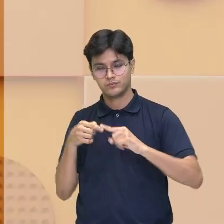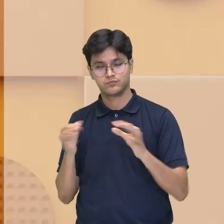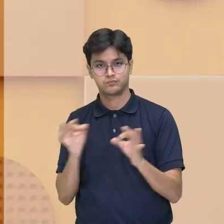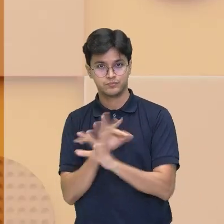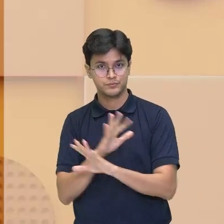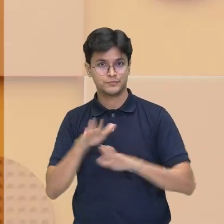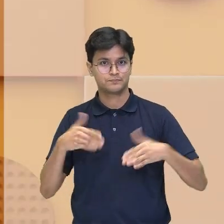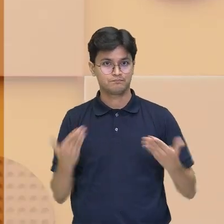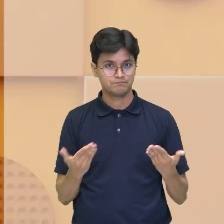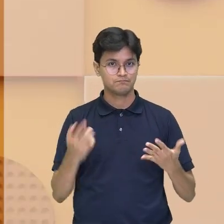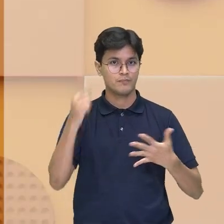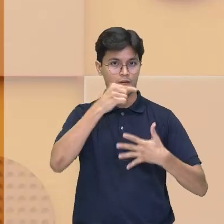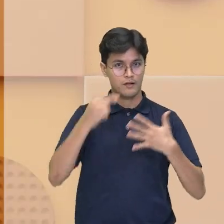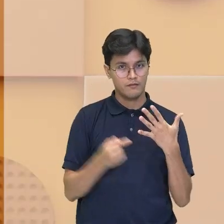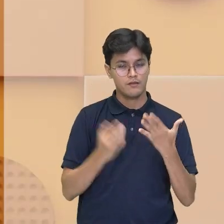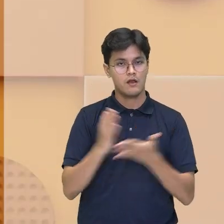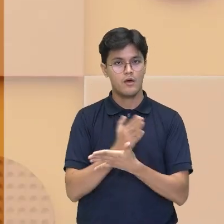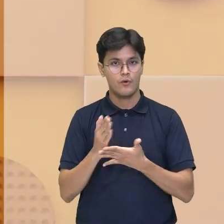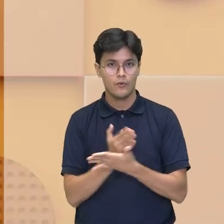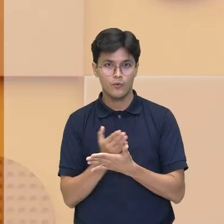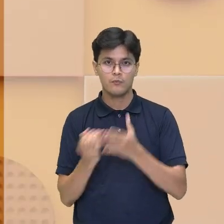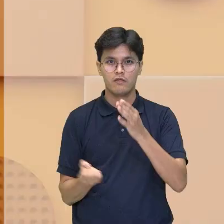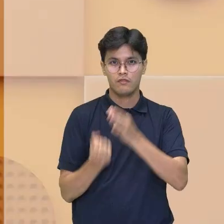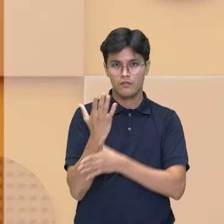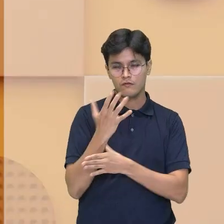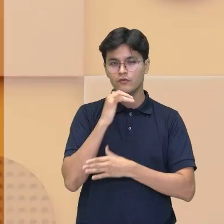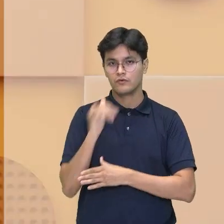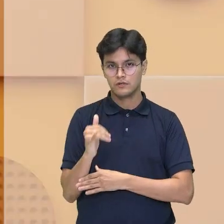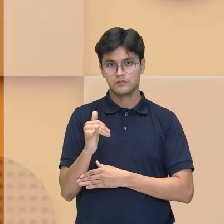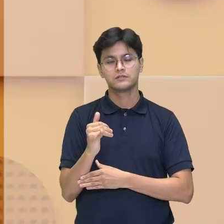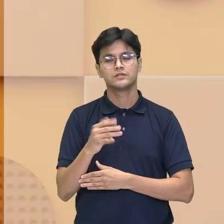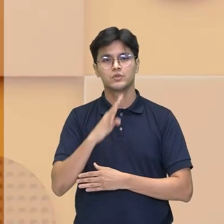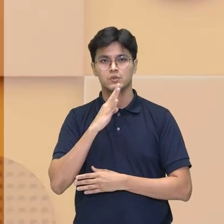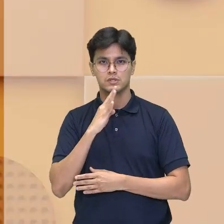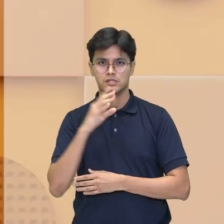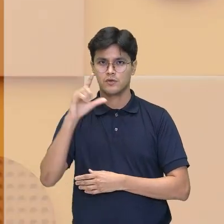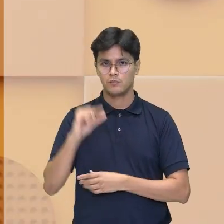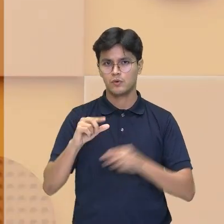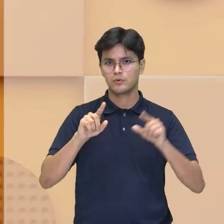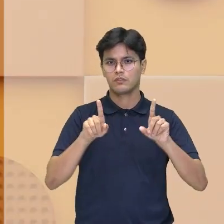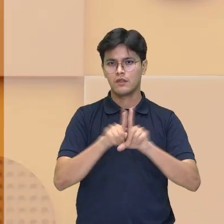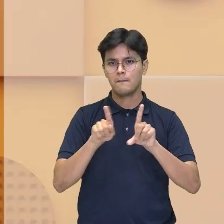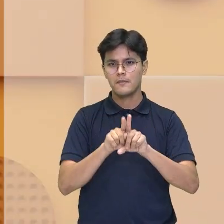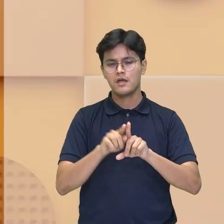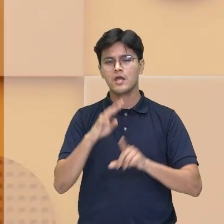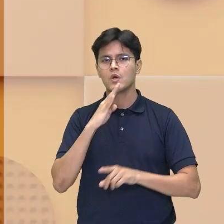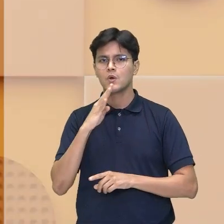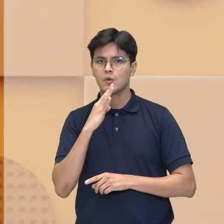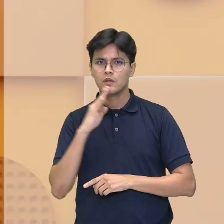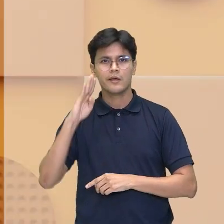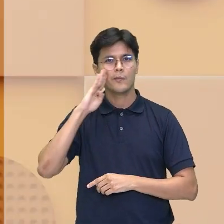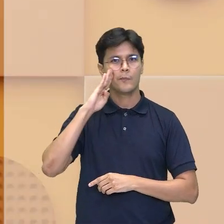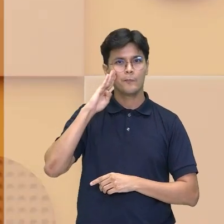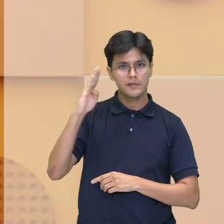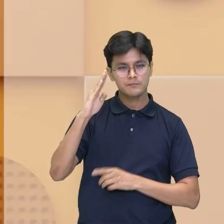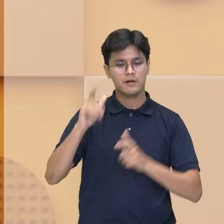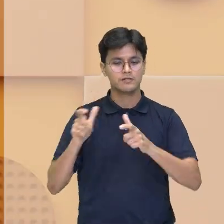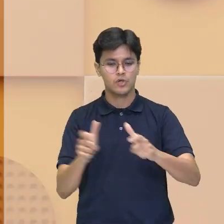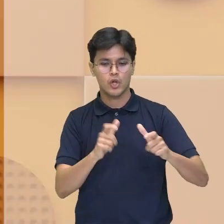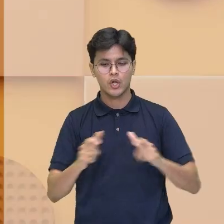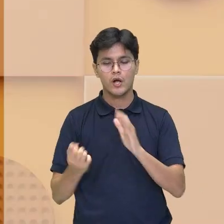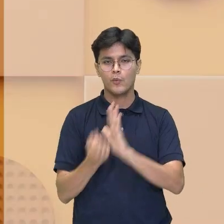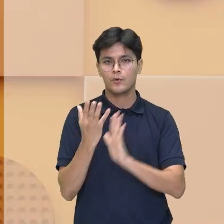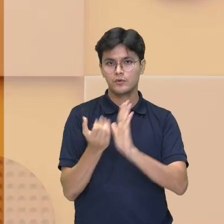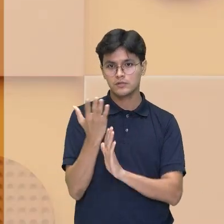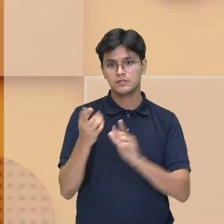essas foram algumas das fontes, né, para a gente conhecer um pouco, conhecer também onde é que estão aí as maiores reservas de cada uma delas e